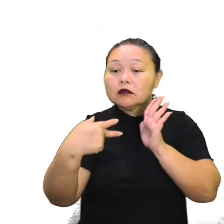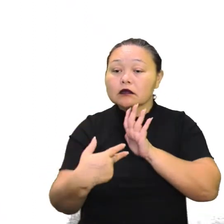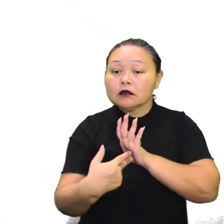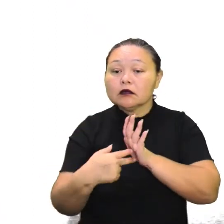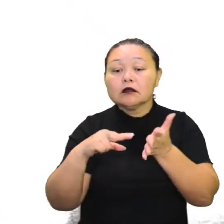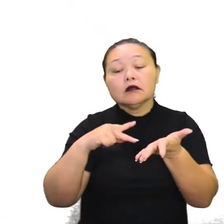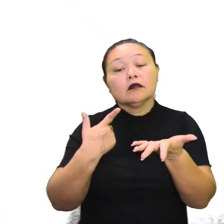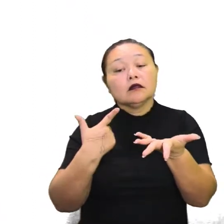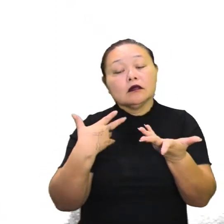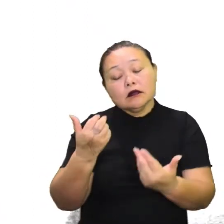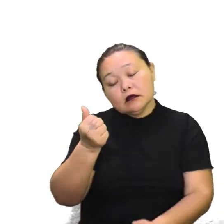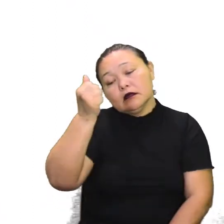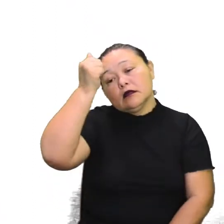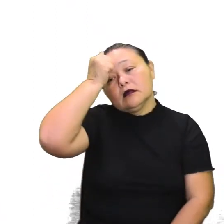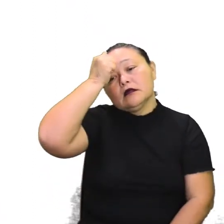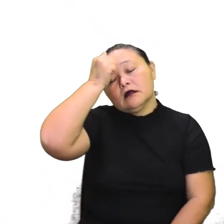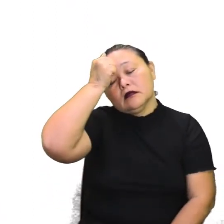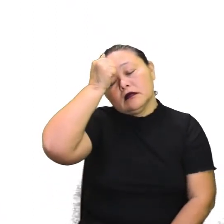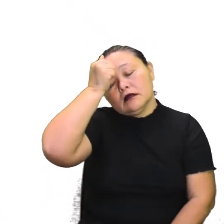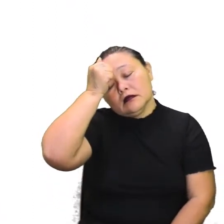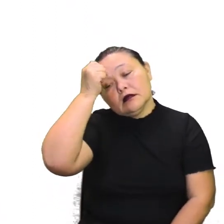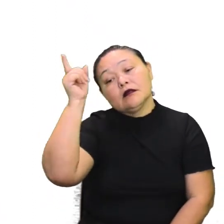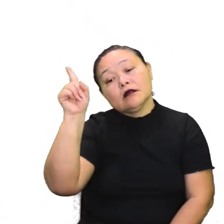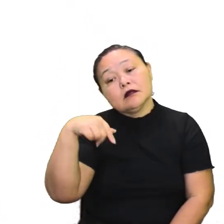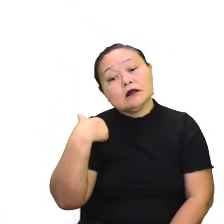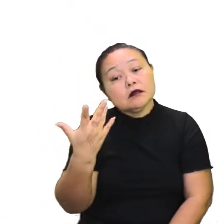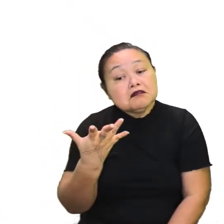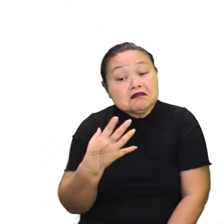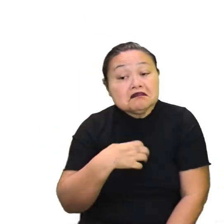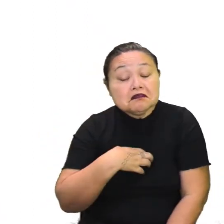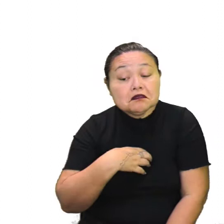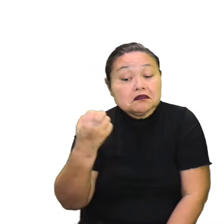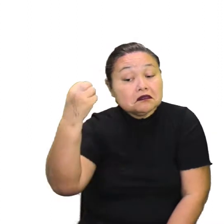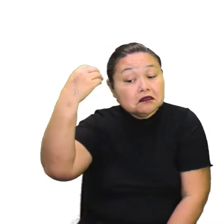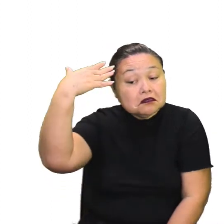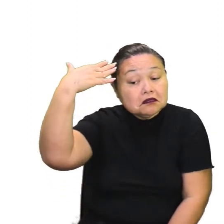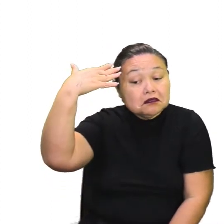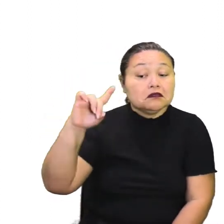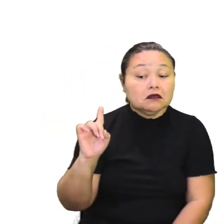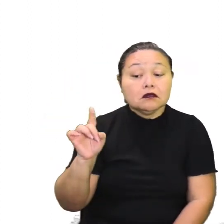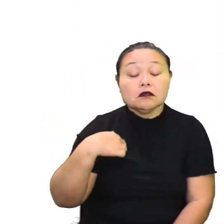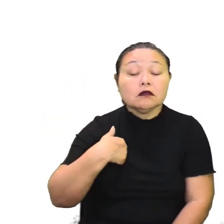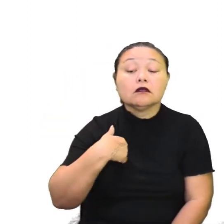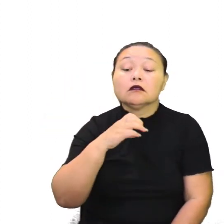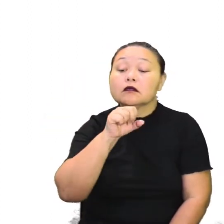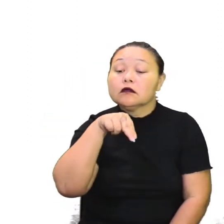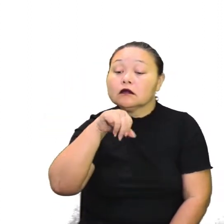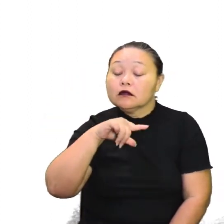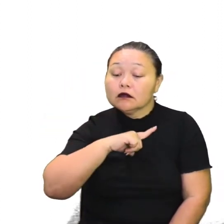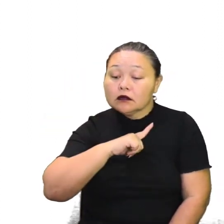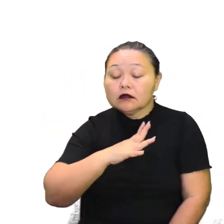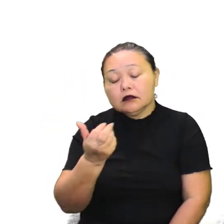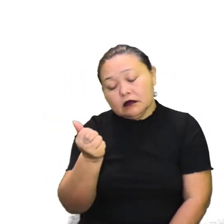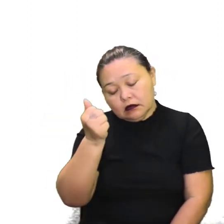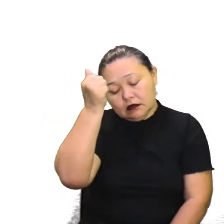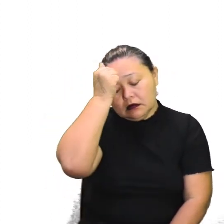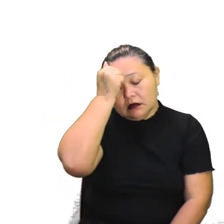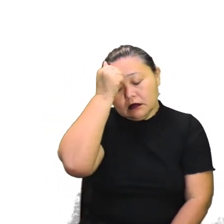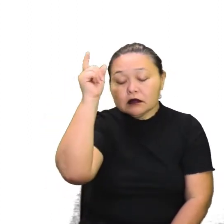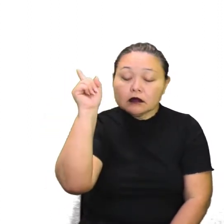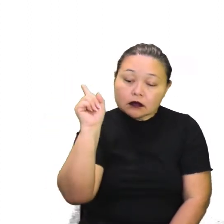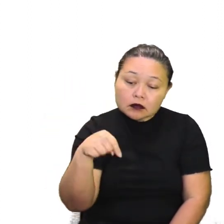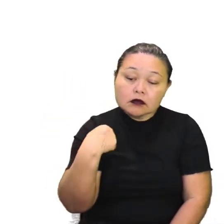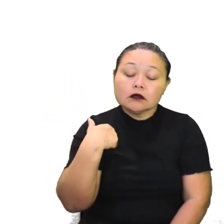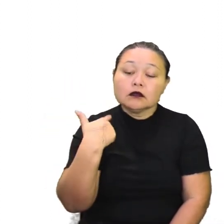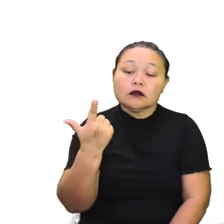contrição? Significa arrependimento, remorso, sentimento de culpa. Então é um soneto de arrependimento, professora?